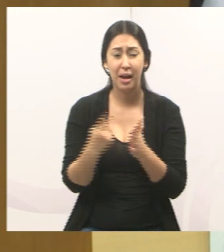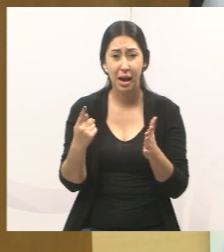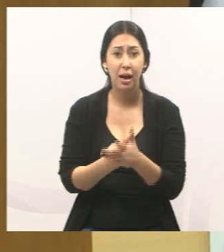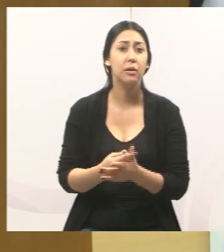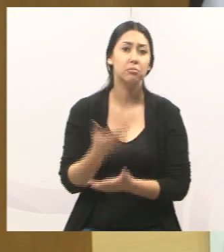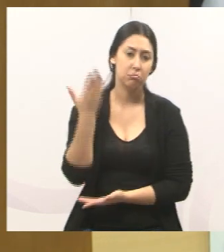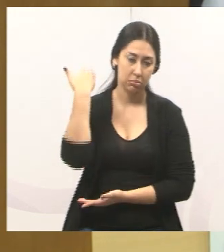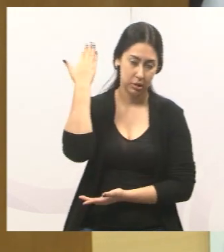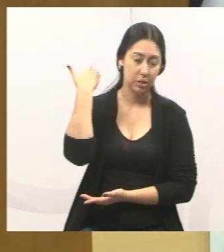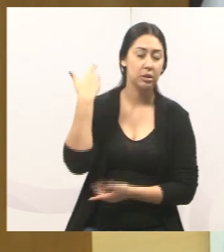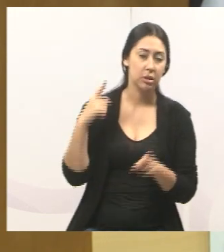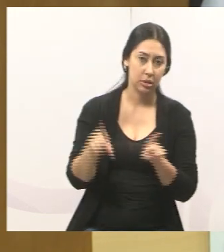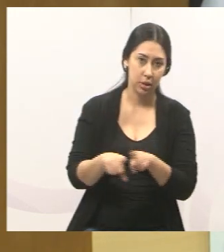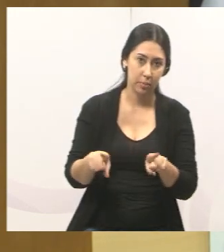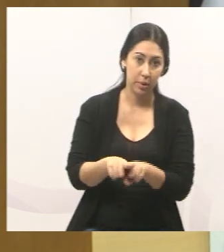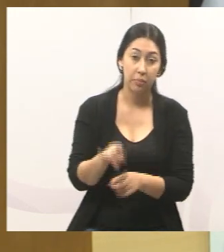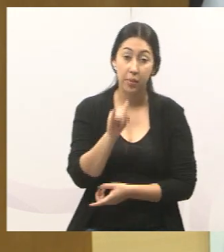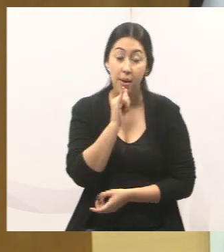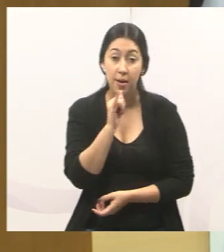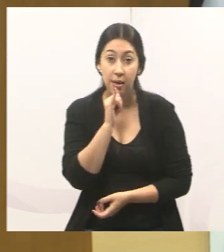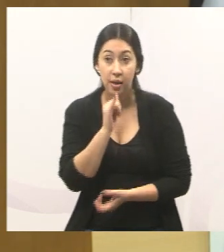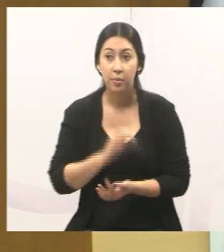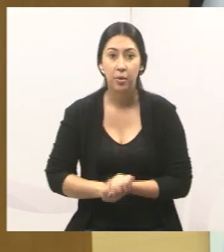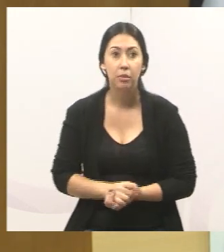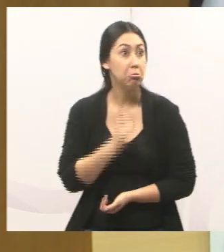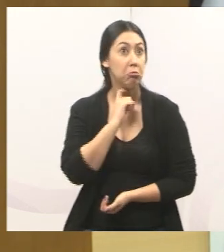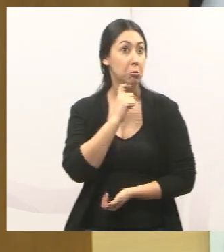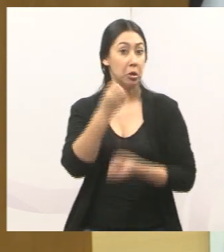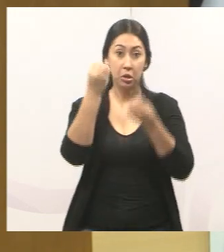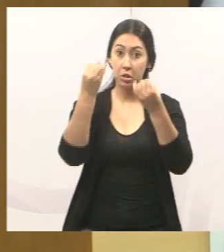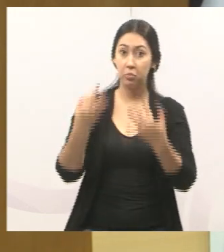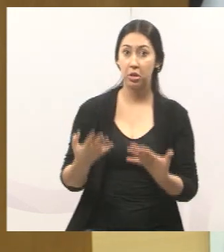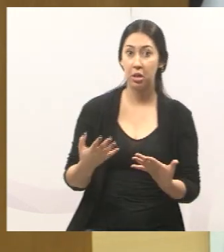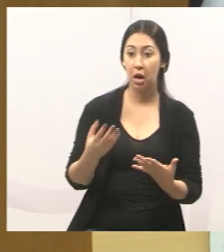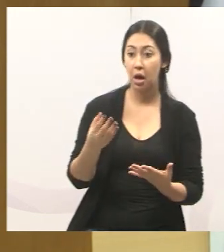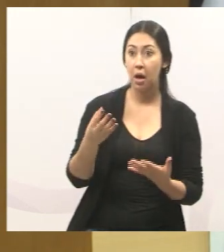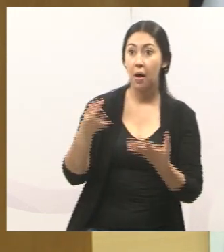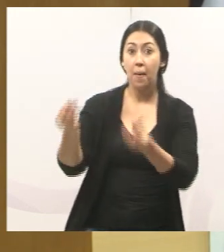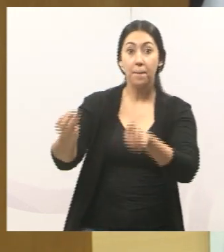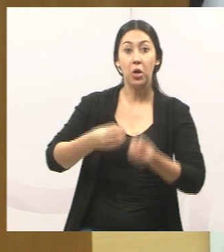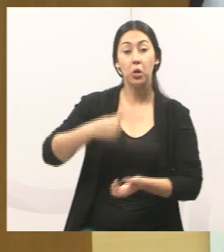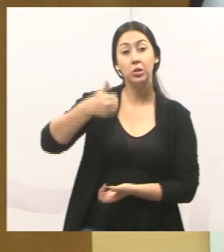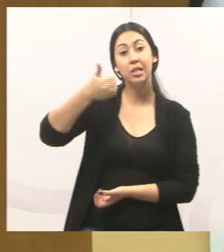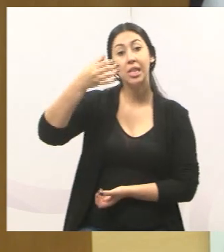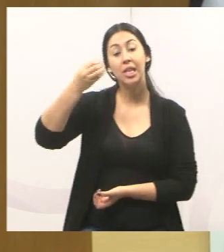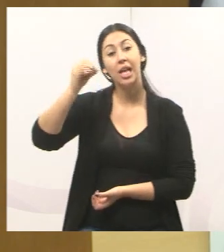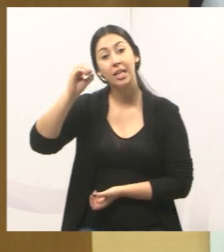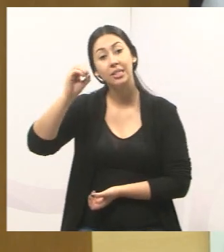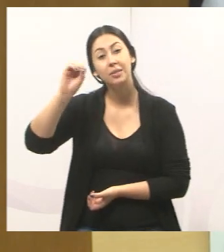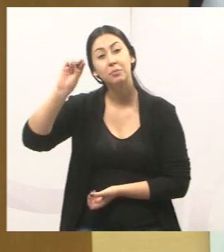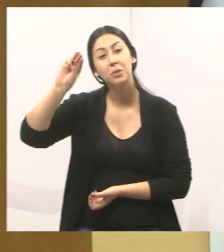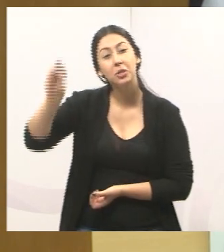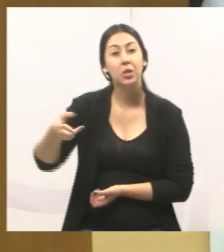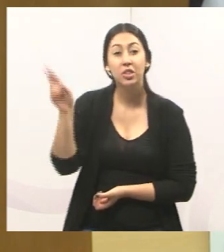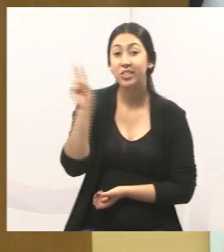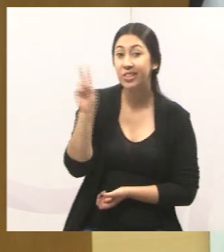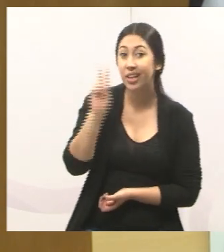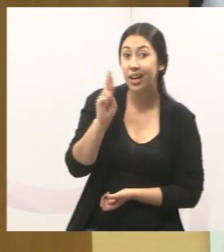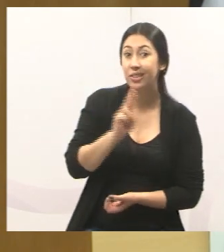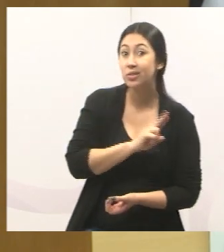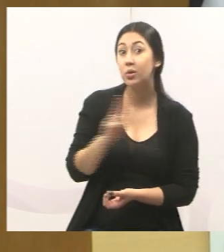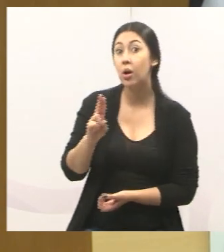PT, como, por exemplo, o fato de ninguém explicar um empréstimo de cerca de 10 milhões de reais feitos no nome